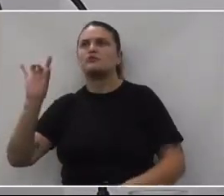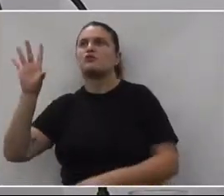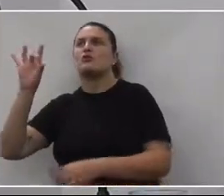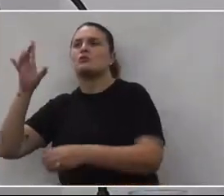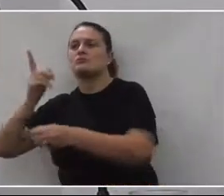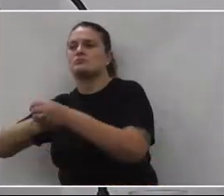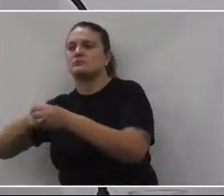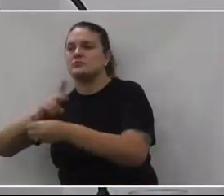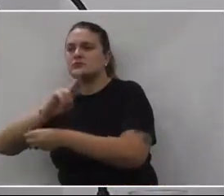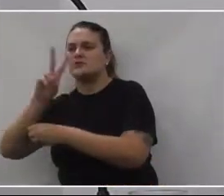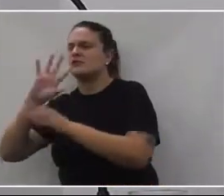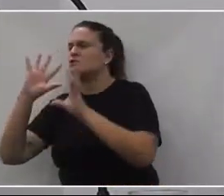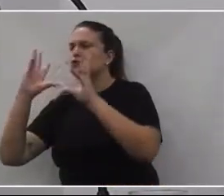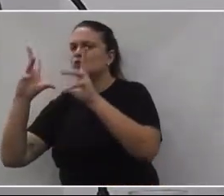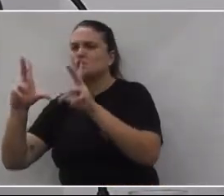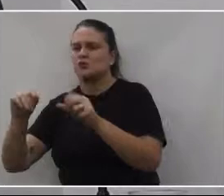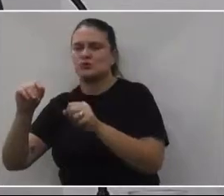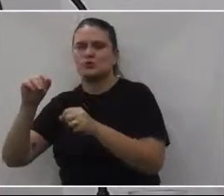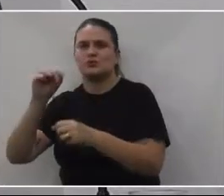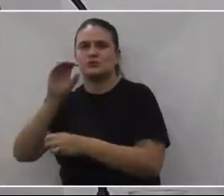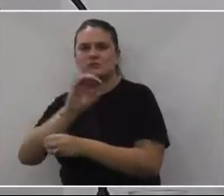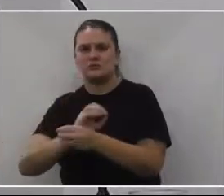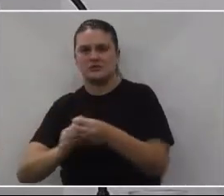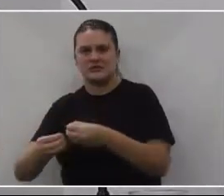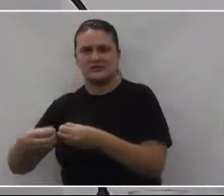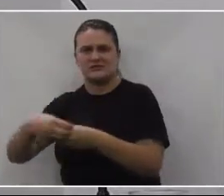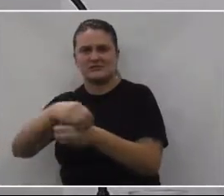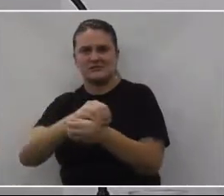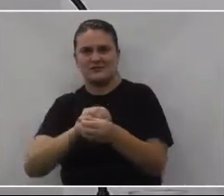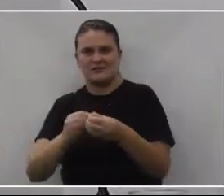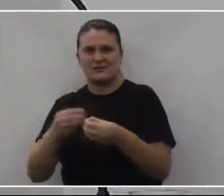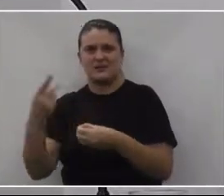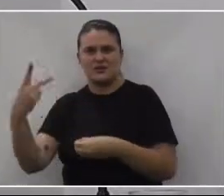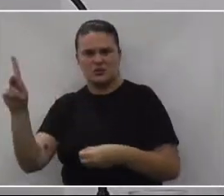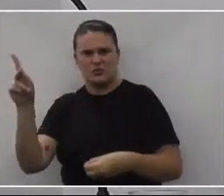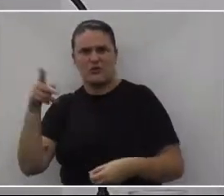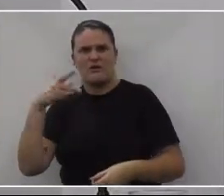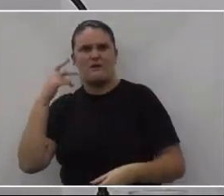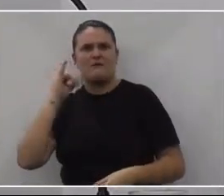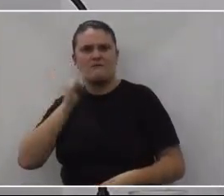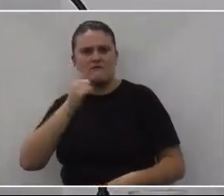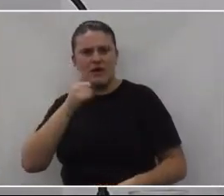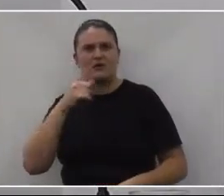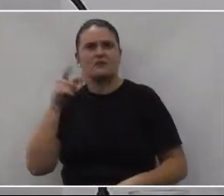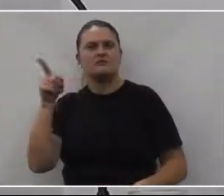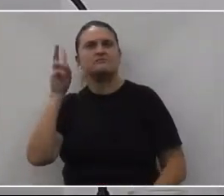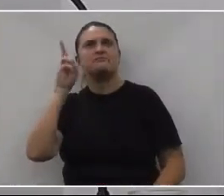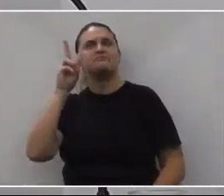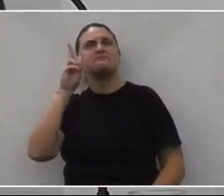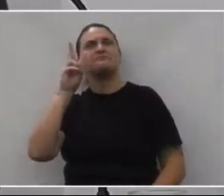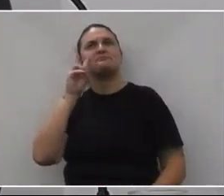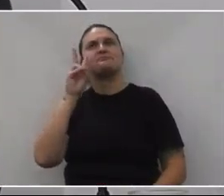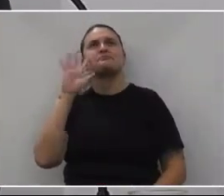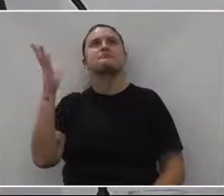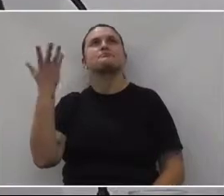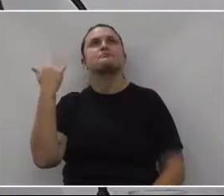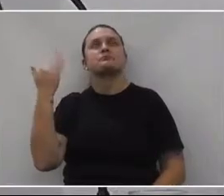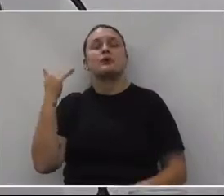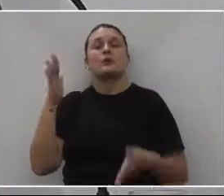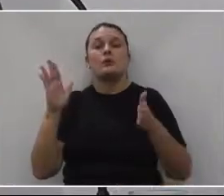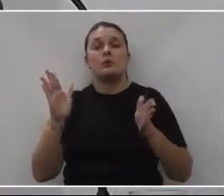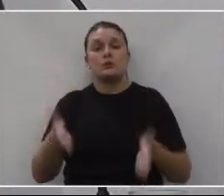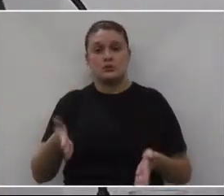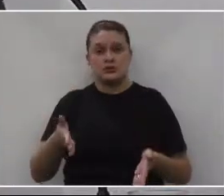nossa região. Na fala, o Dr. Carlos lembrou da situação